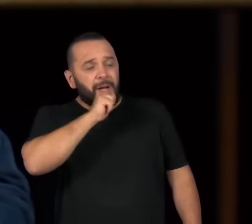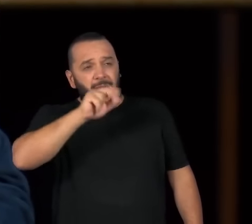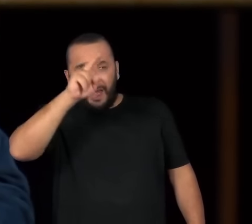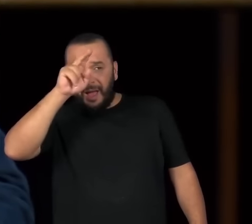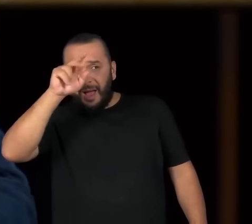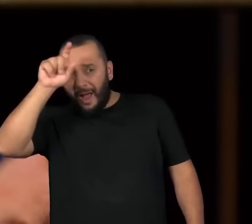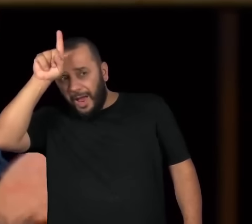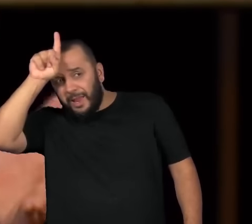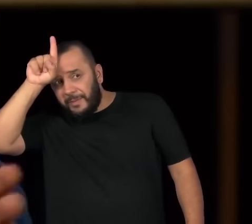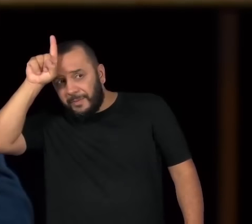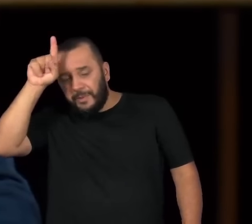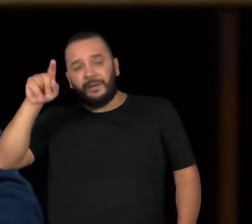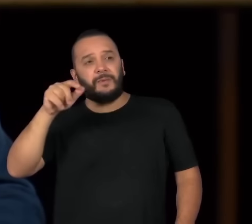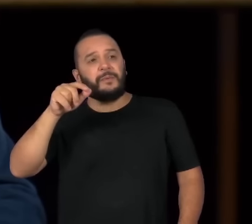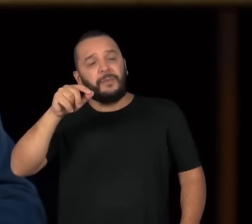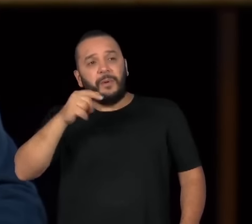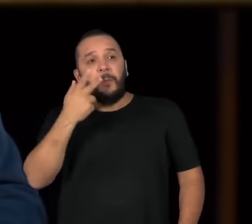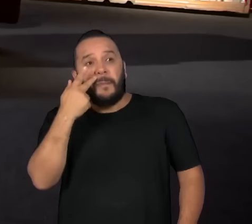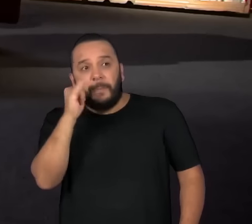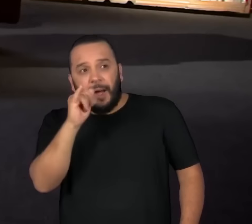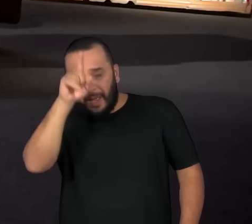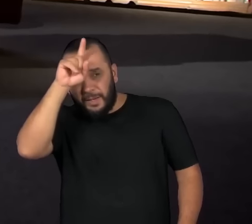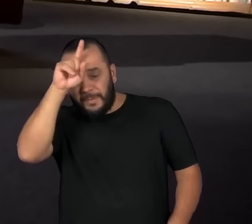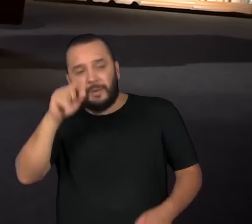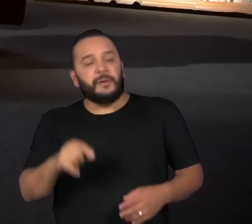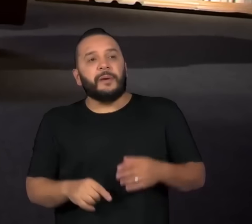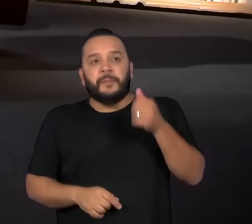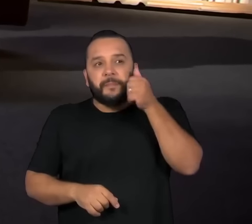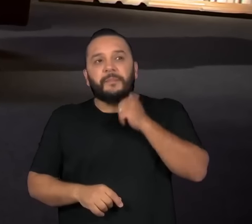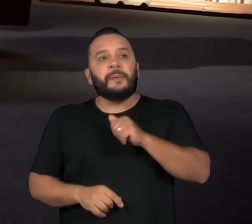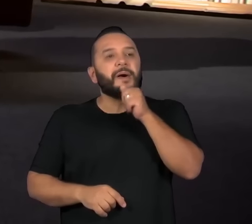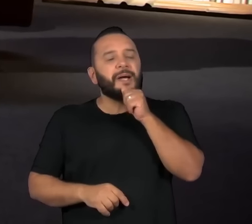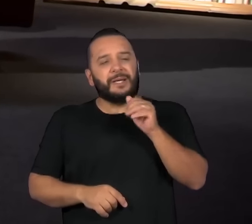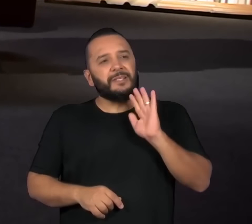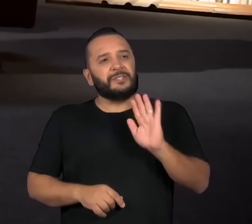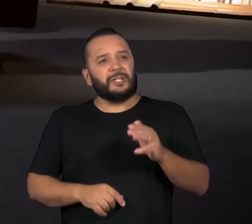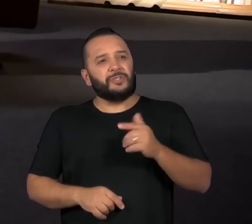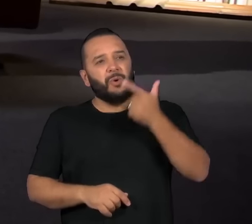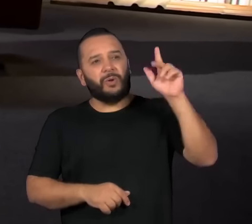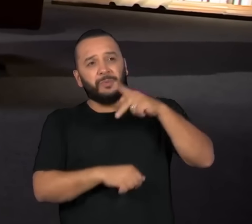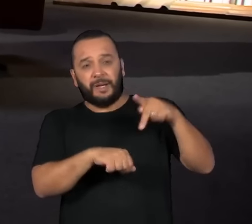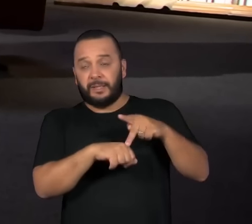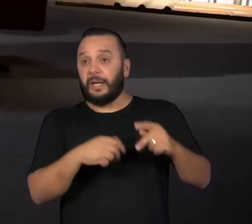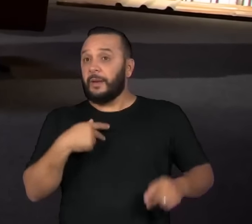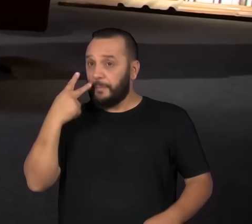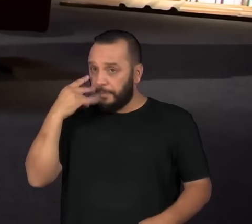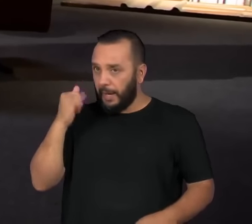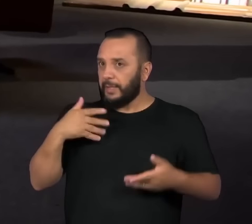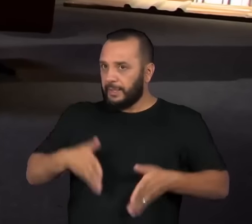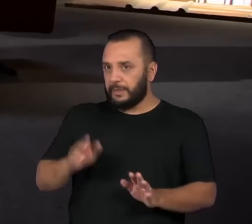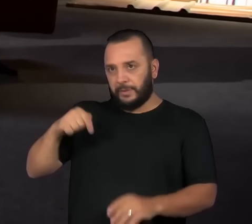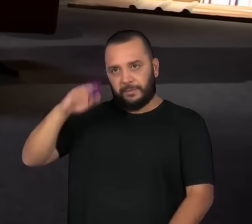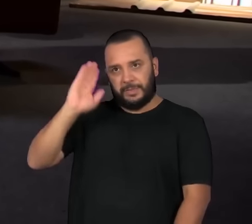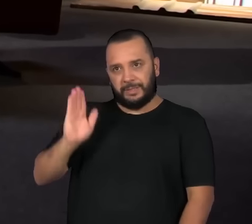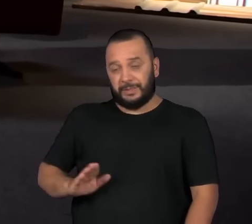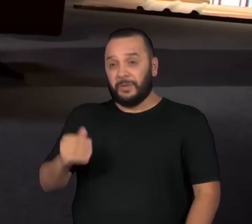eslovena. Que casal é esse? Pois é, meu pai nasceu no Brasil, mas é de família alemã, né? É. Meus avós vieram para o Brasil